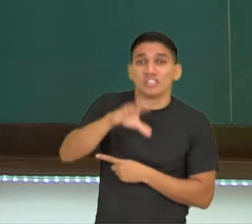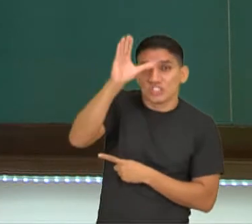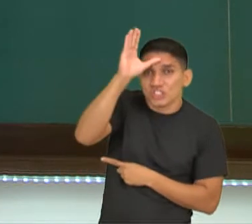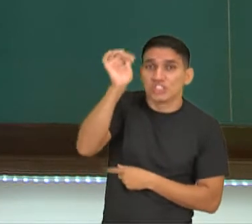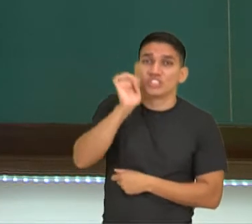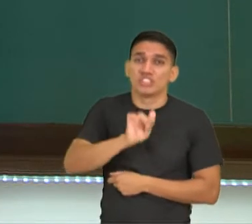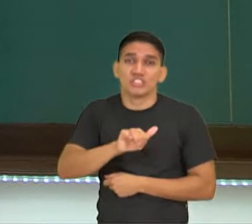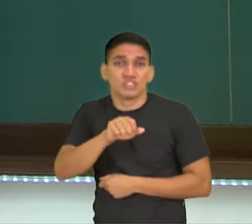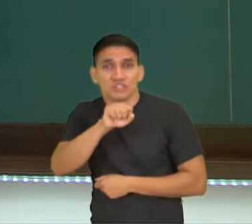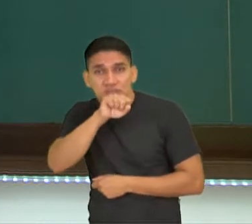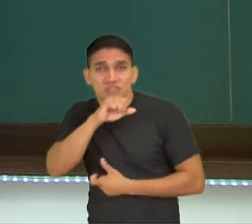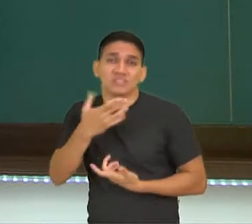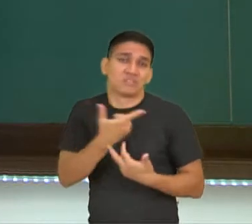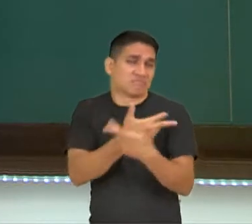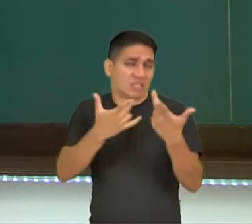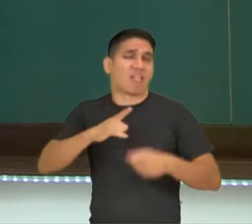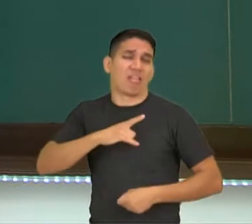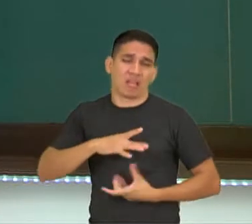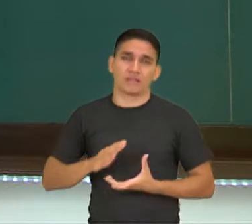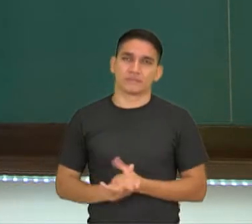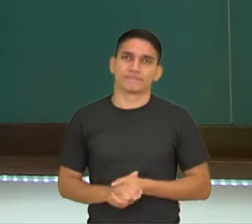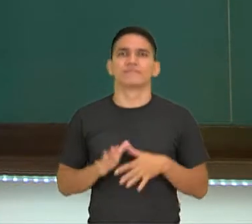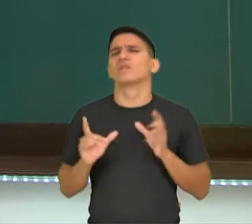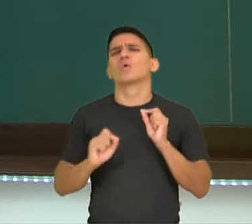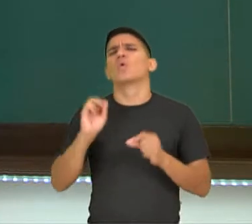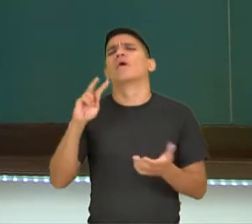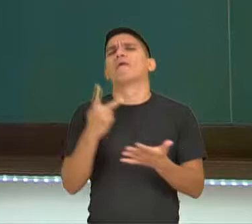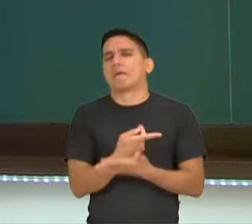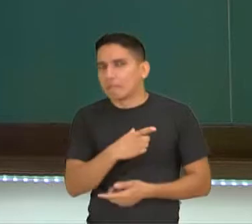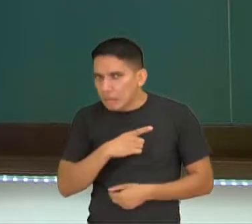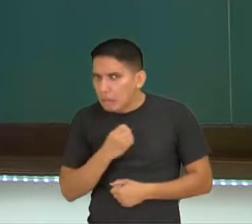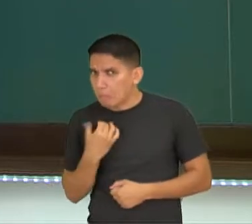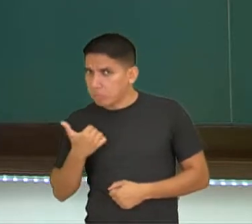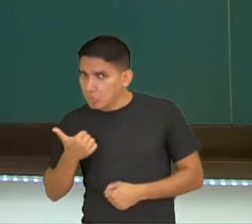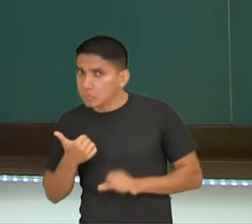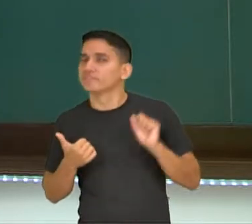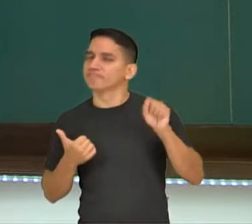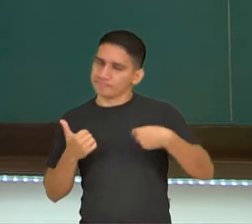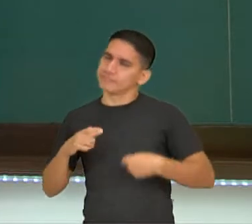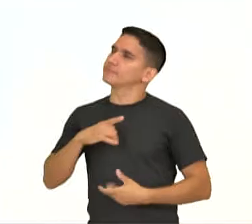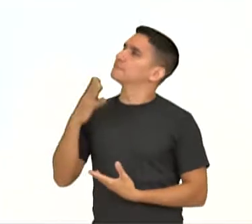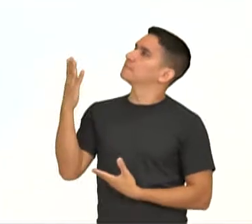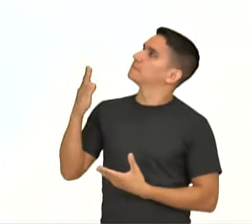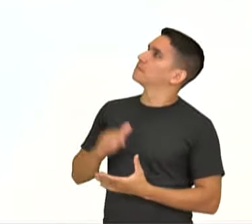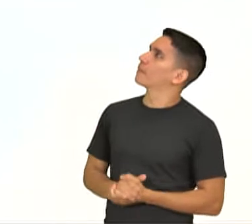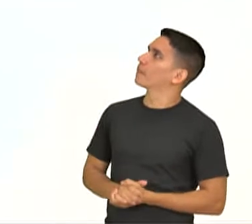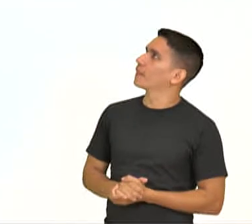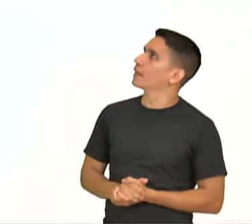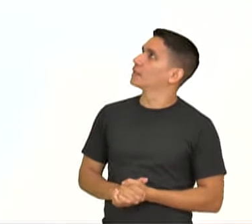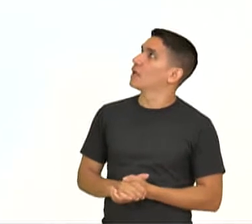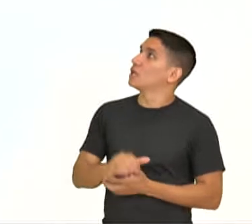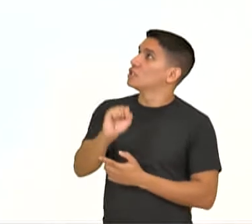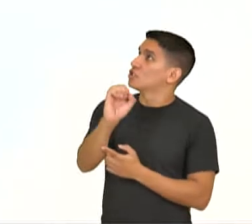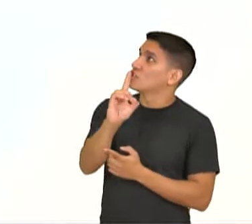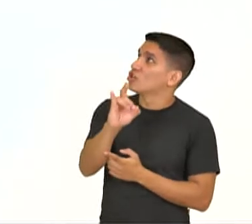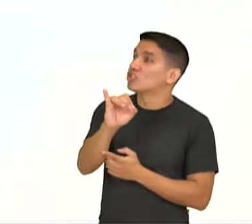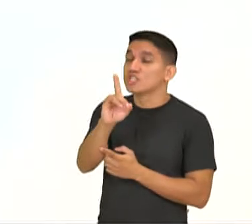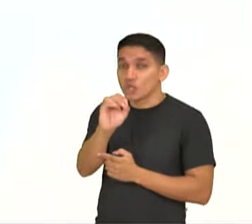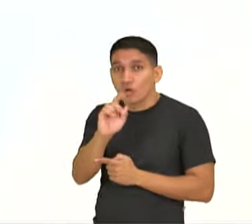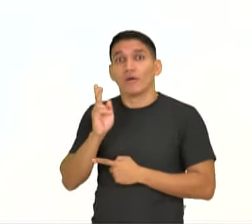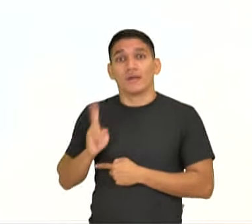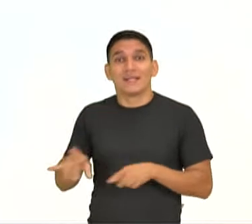acha? O que mais? Tem mais coisa boa do sódio? Claro que tem. Olha lá, ó. O sódio também está presente